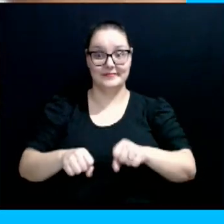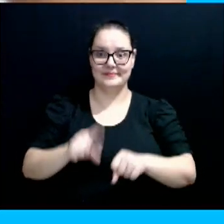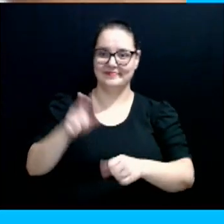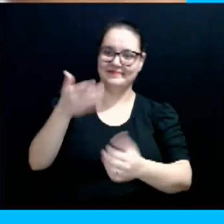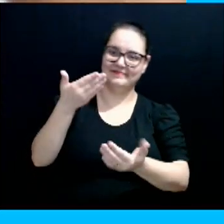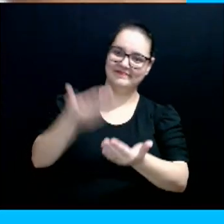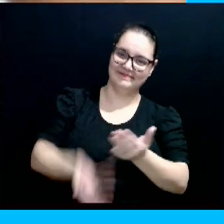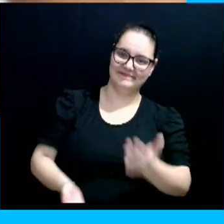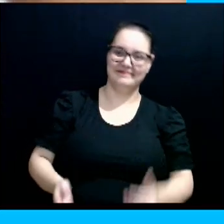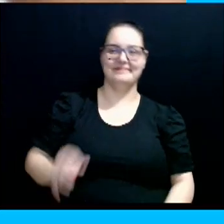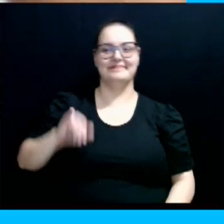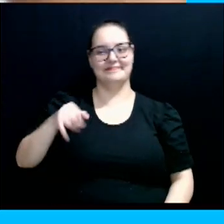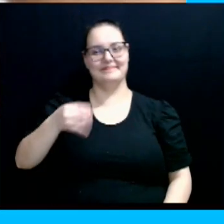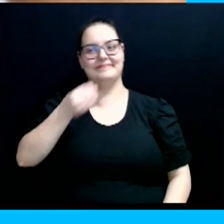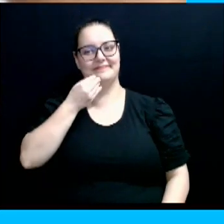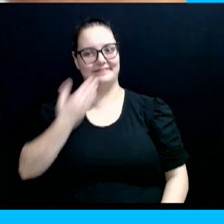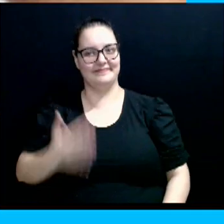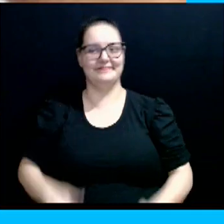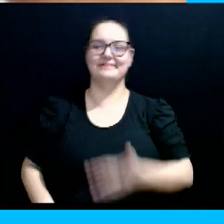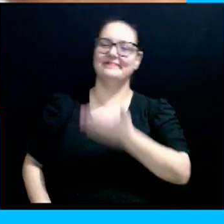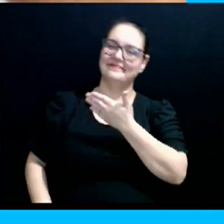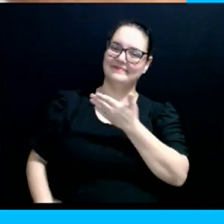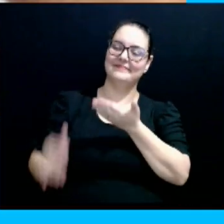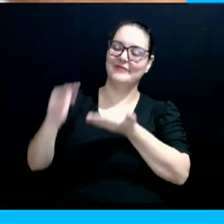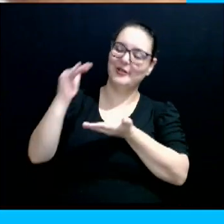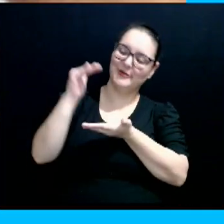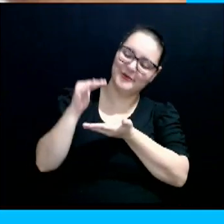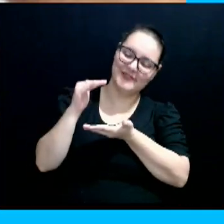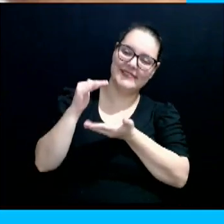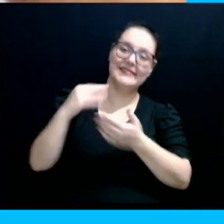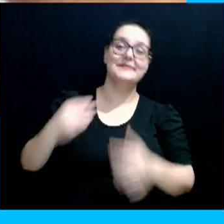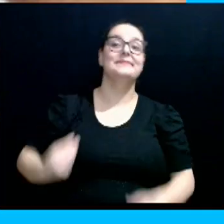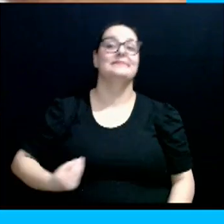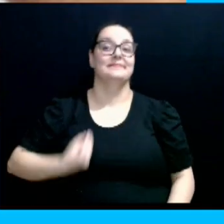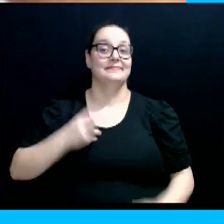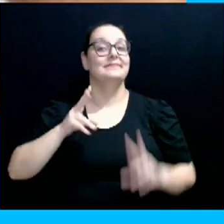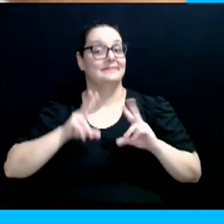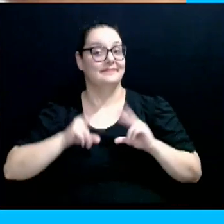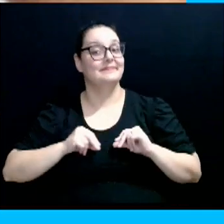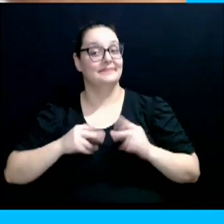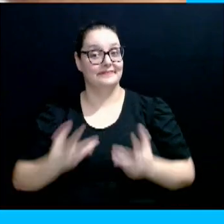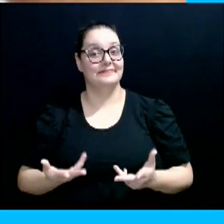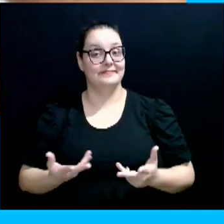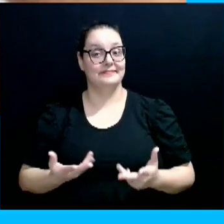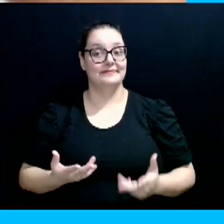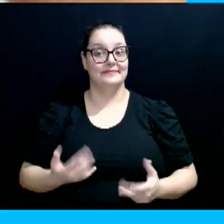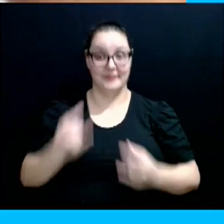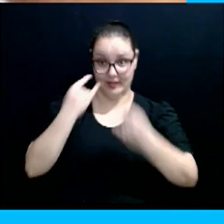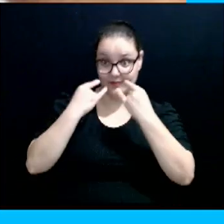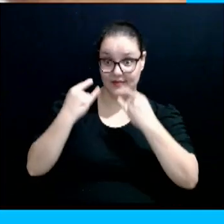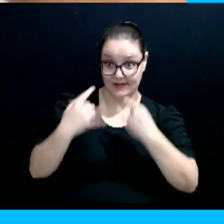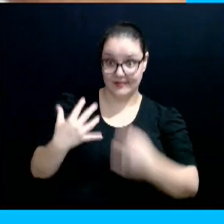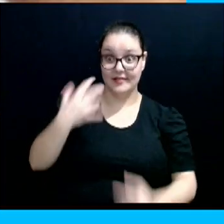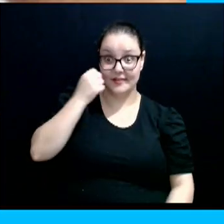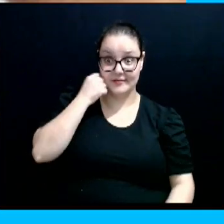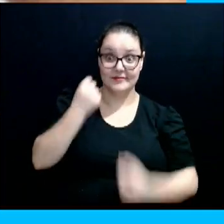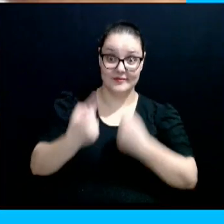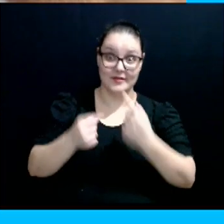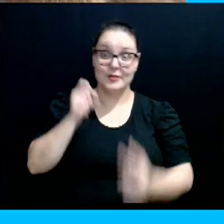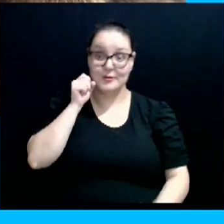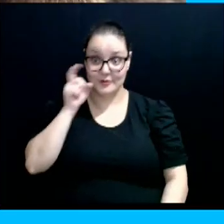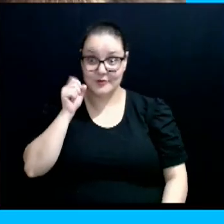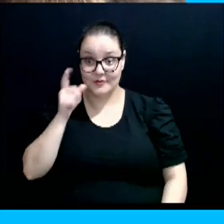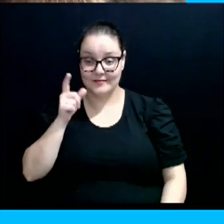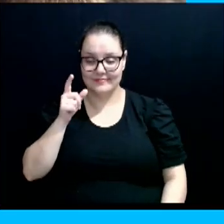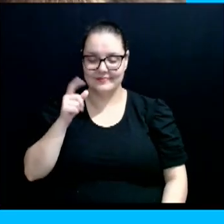oportunidade, dê a um desses pequenos a vida que eles merecem. Ficou interessado em adotar algum dos gatinhos? Mandem uma